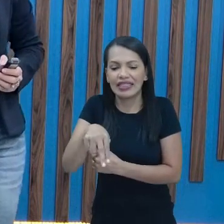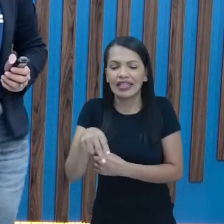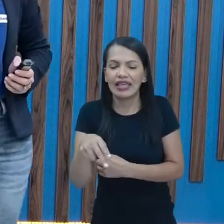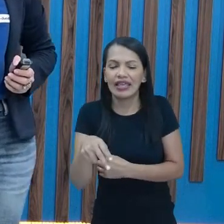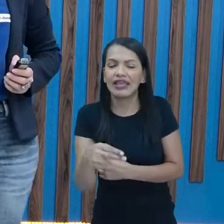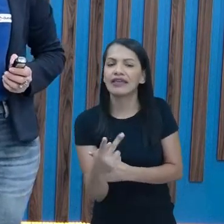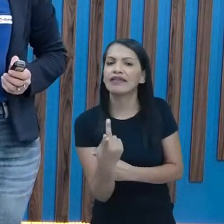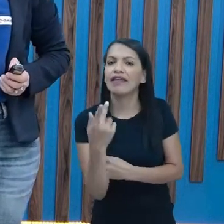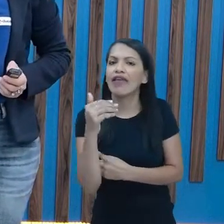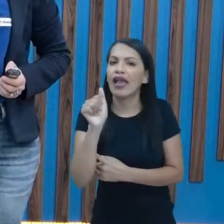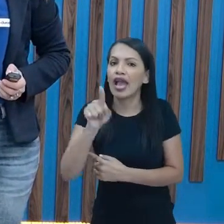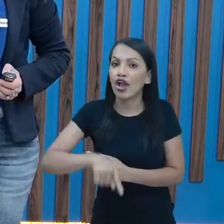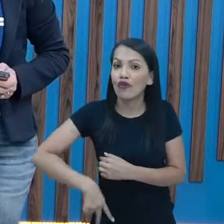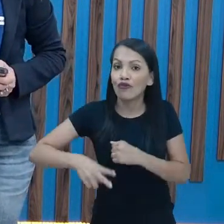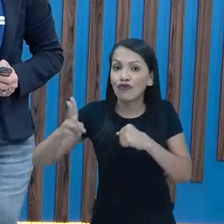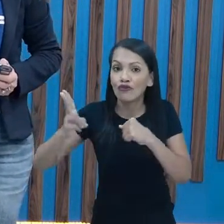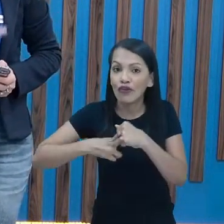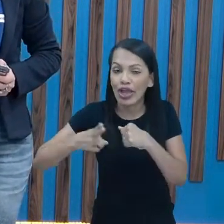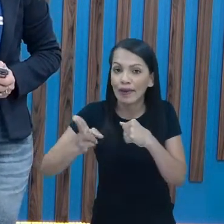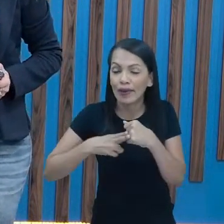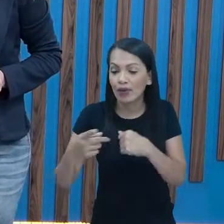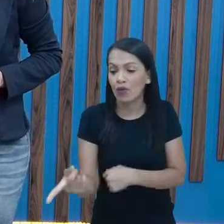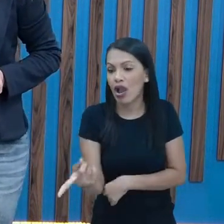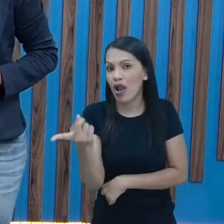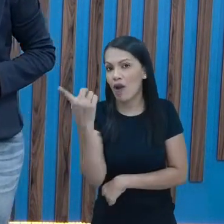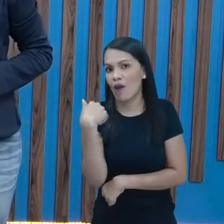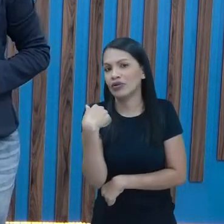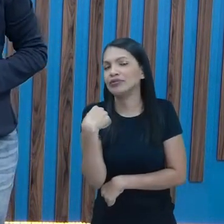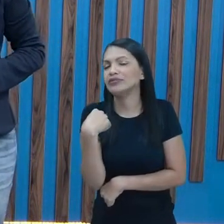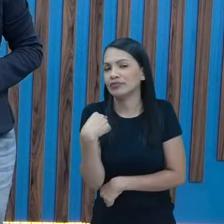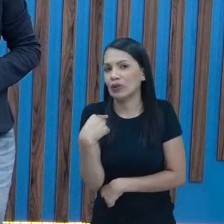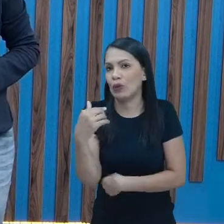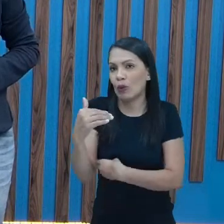está nos dando uma ordem, um conselho.